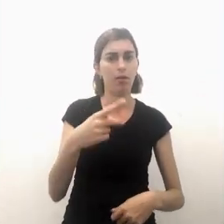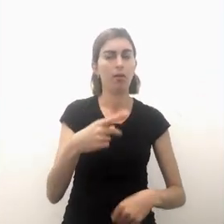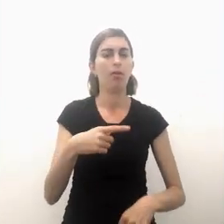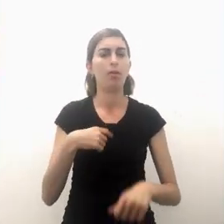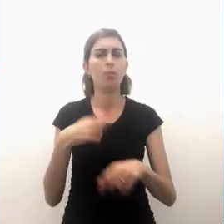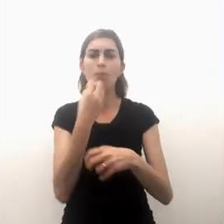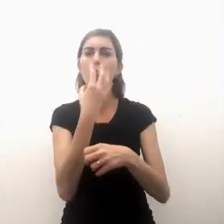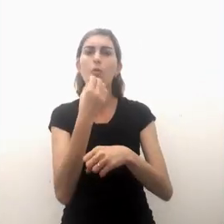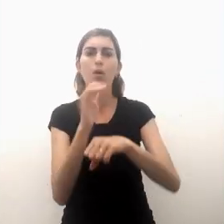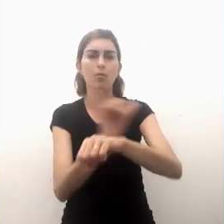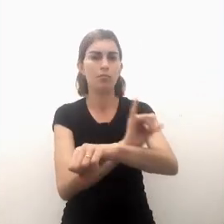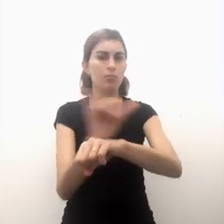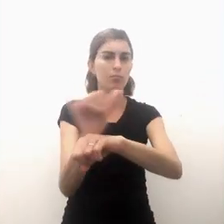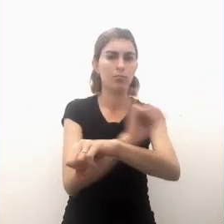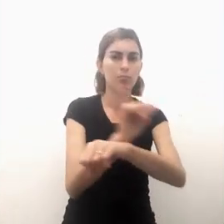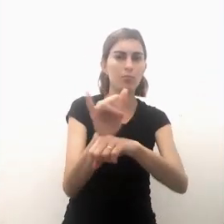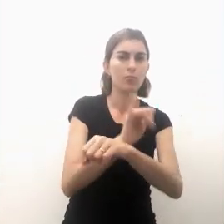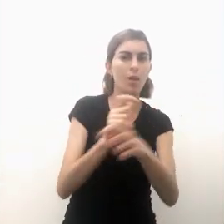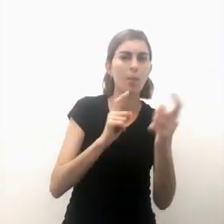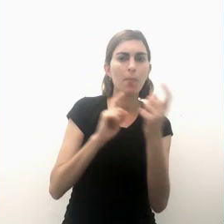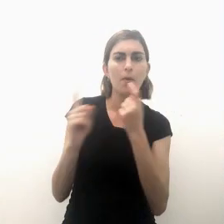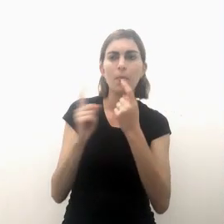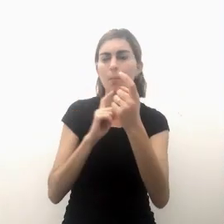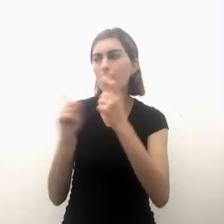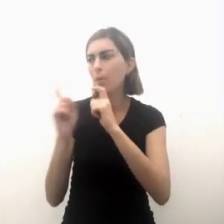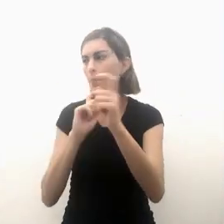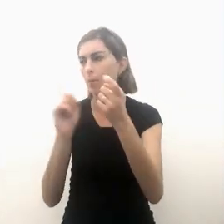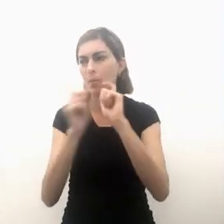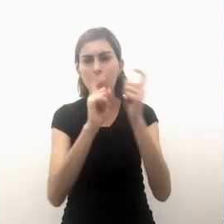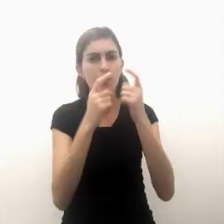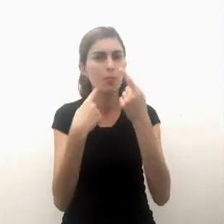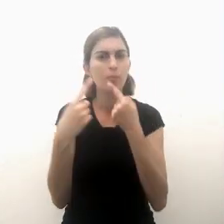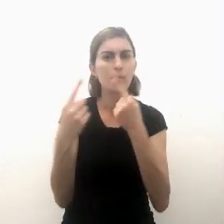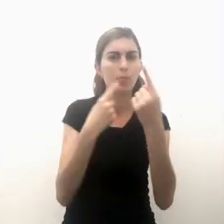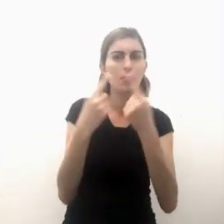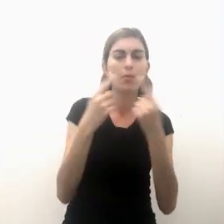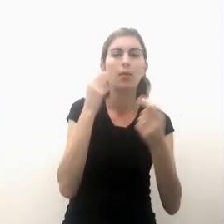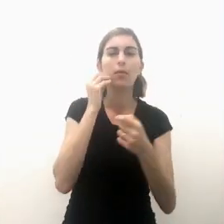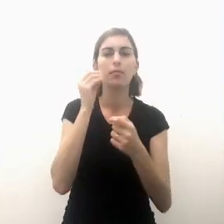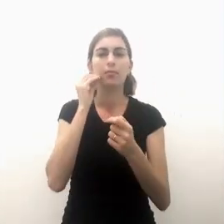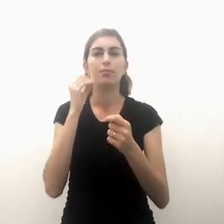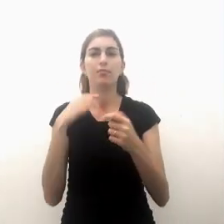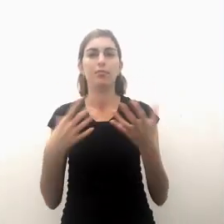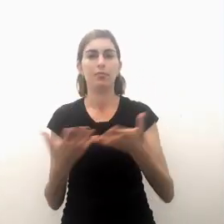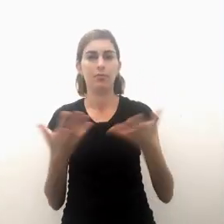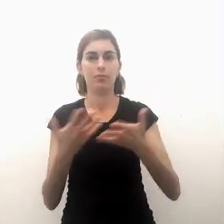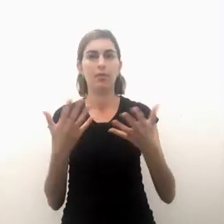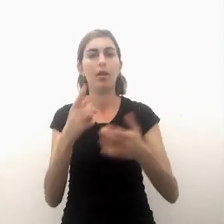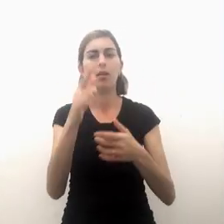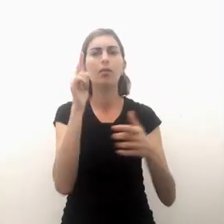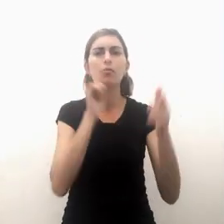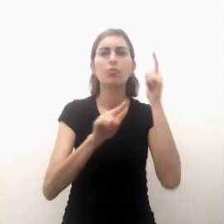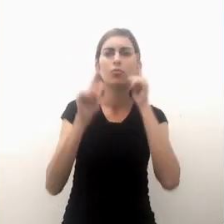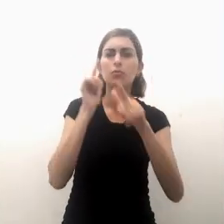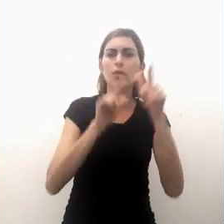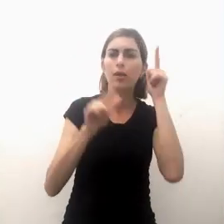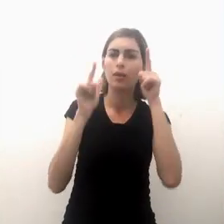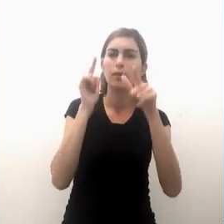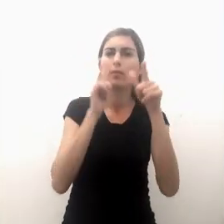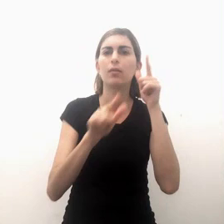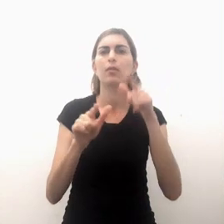boa estratégia, né? Com a articulação que tenta ter atualmente, ela consegue